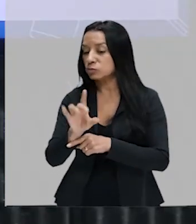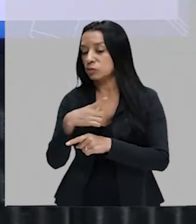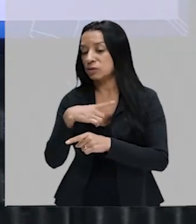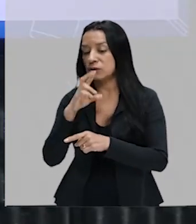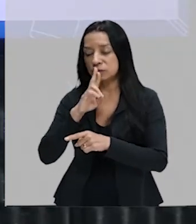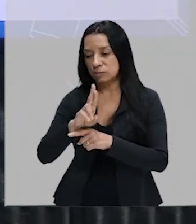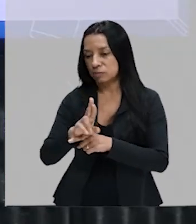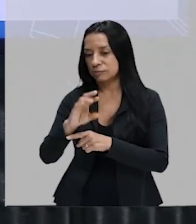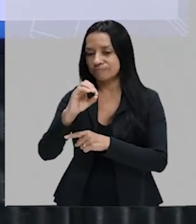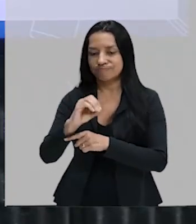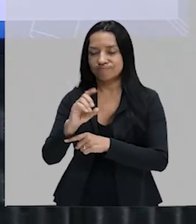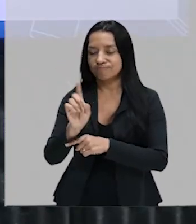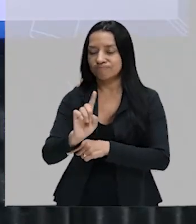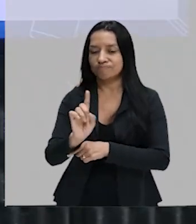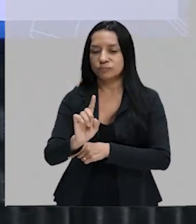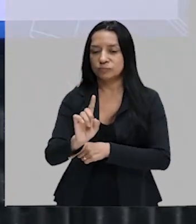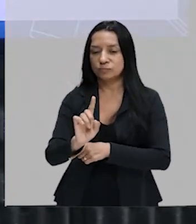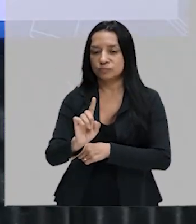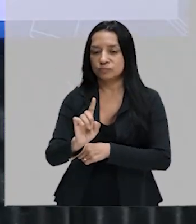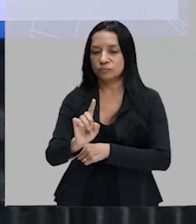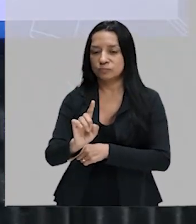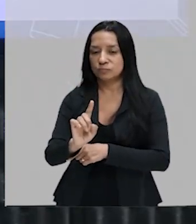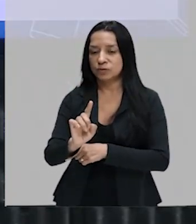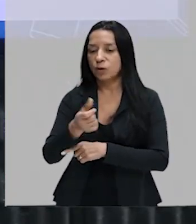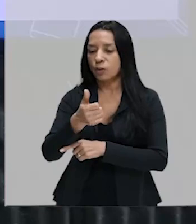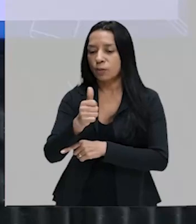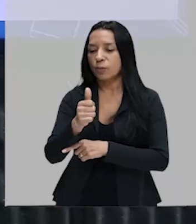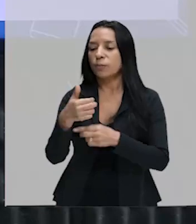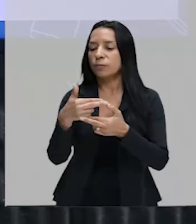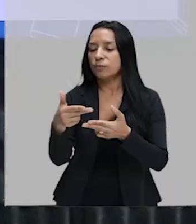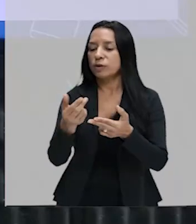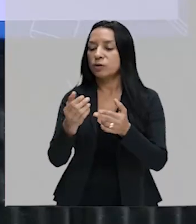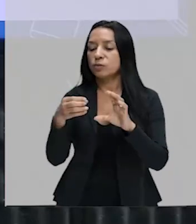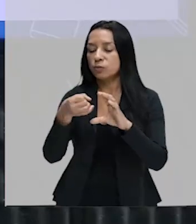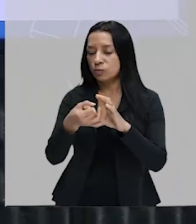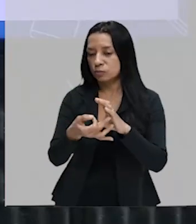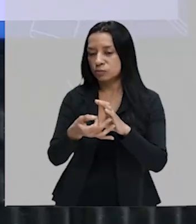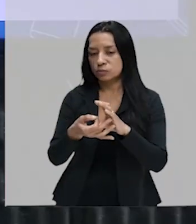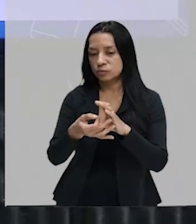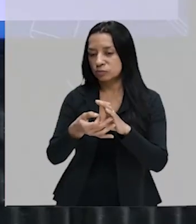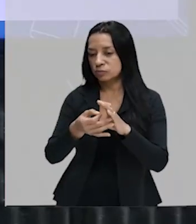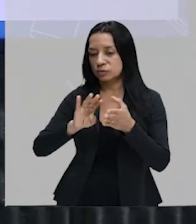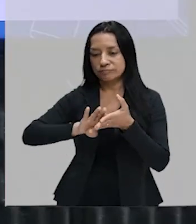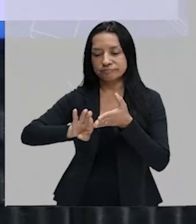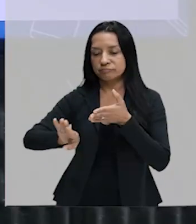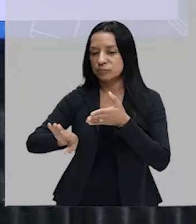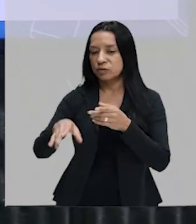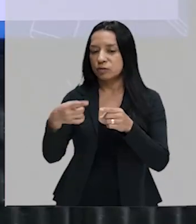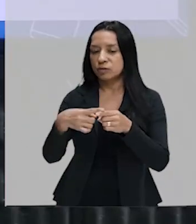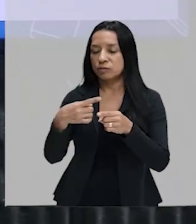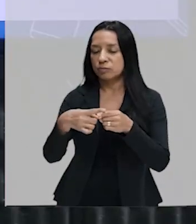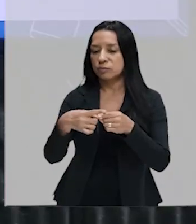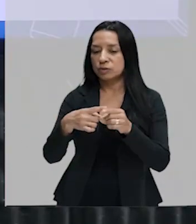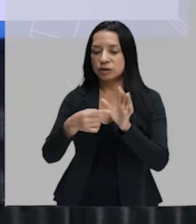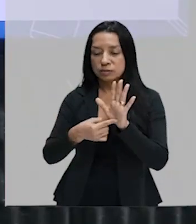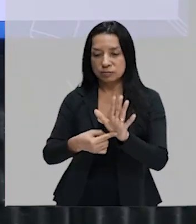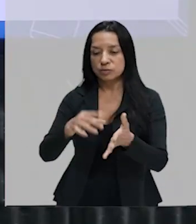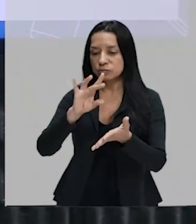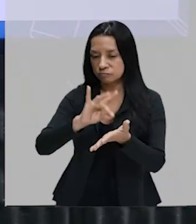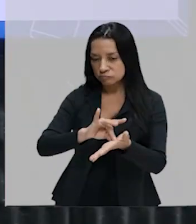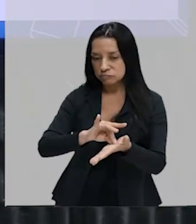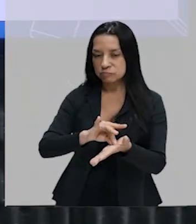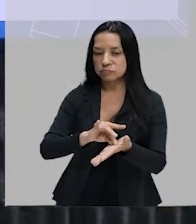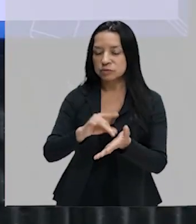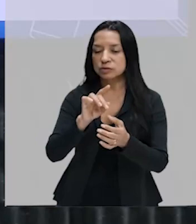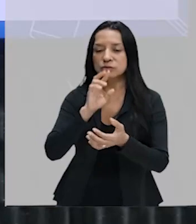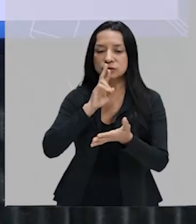bem aqui, para esse primeiro elemento, o menos 4, já está fora, porque ele está me afirmando, né, que esse